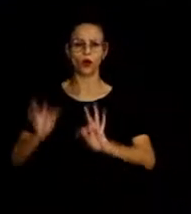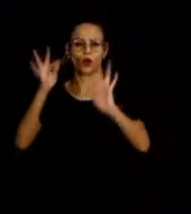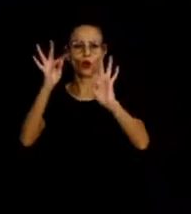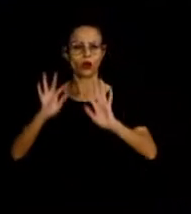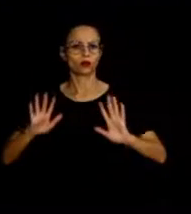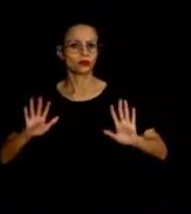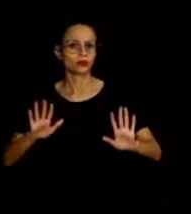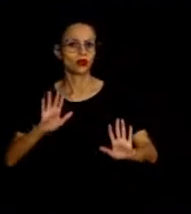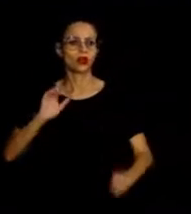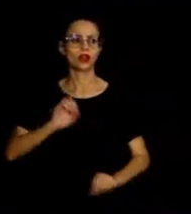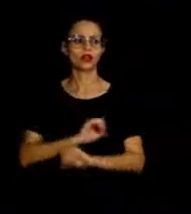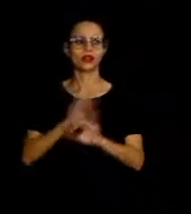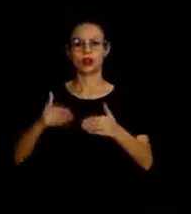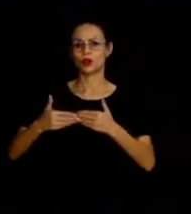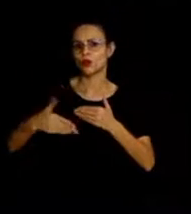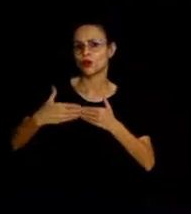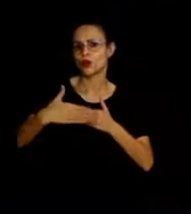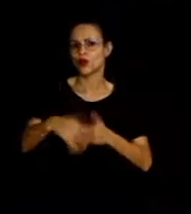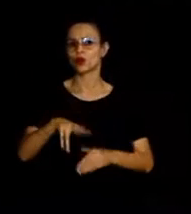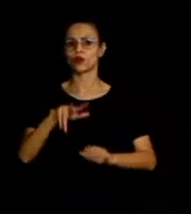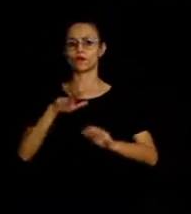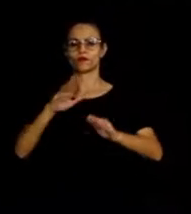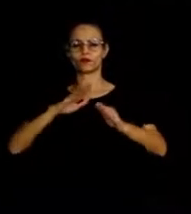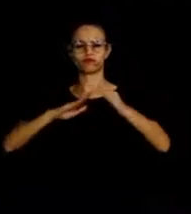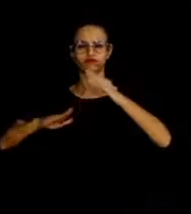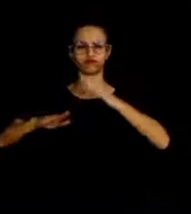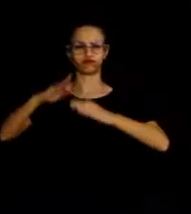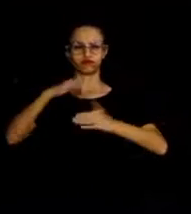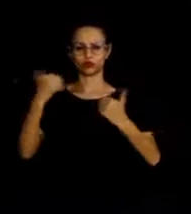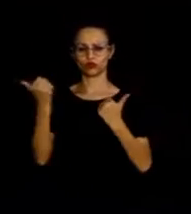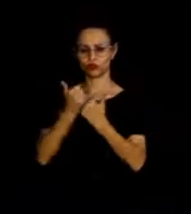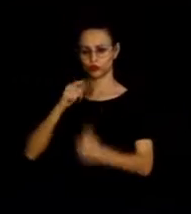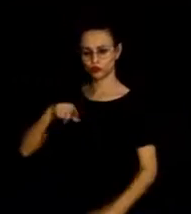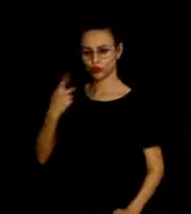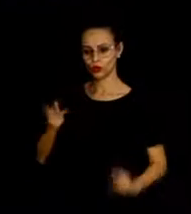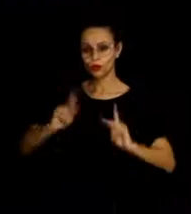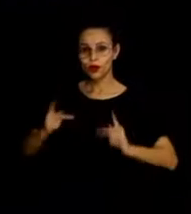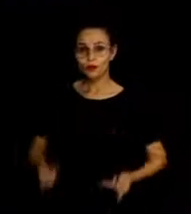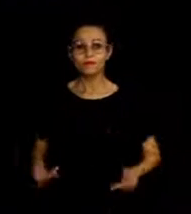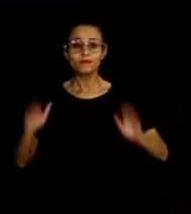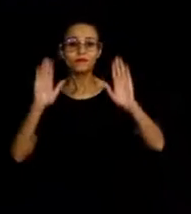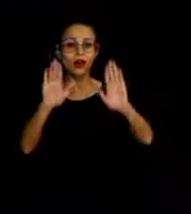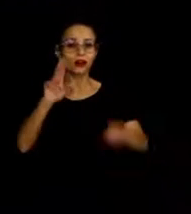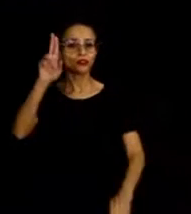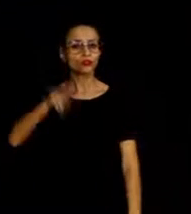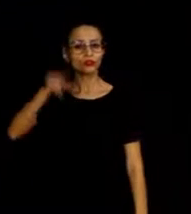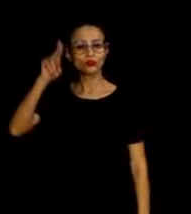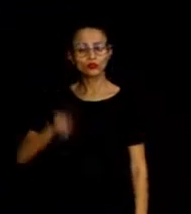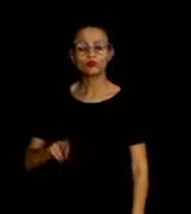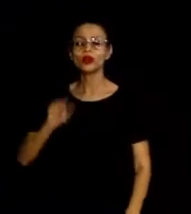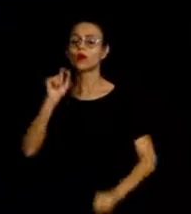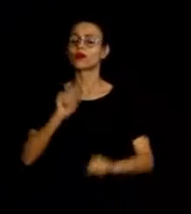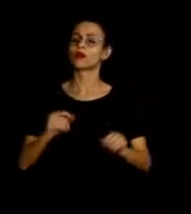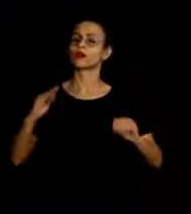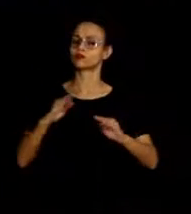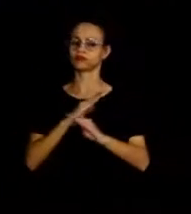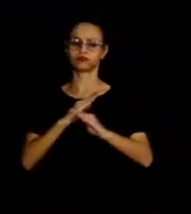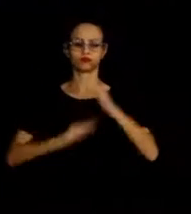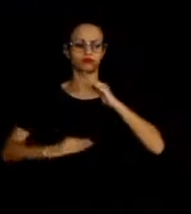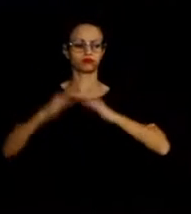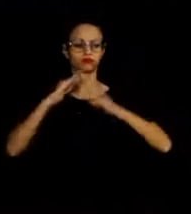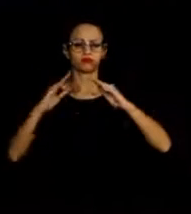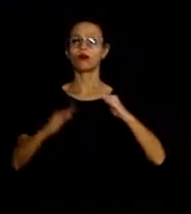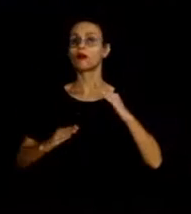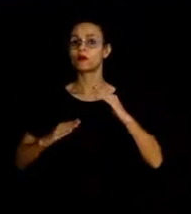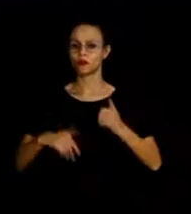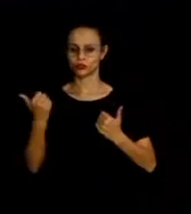logo robôs farão muitas coisas em nosso lugar mas jamais robôs poderão fazer aquilo que a